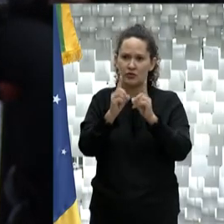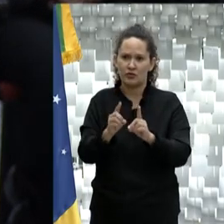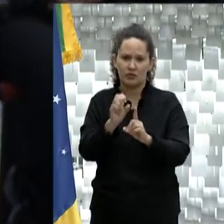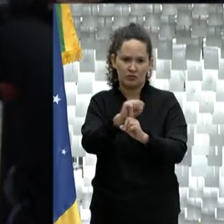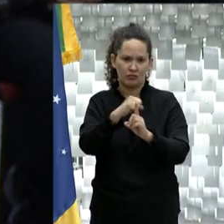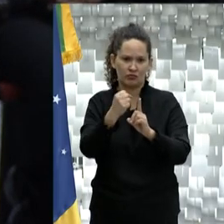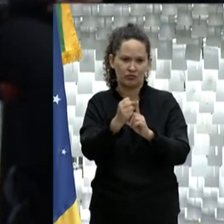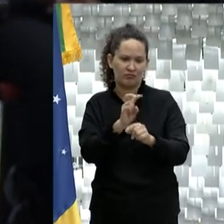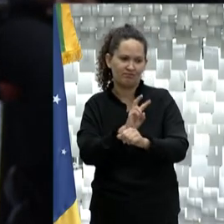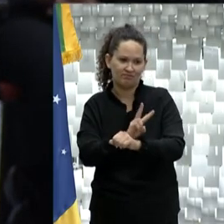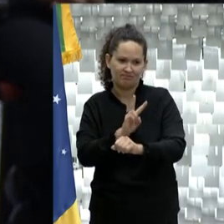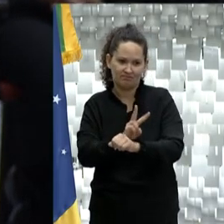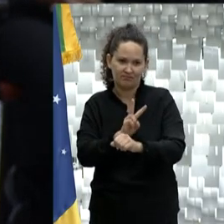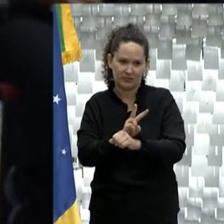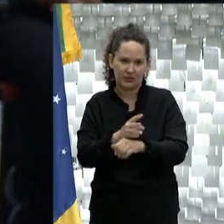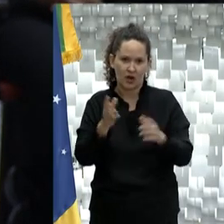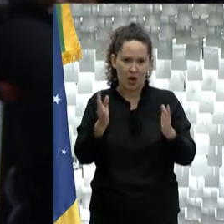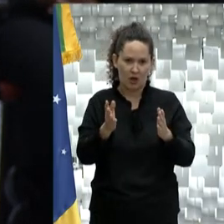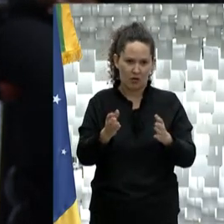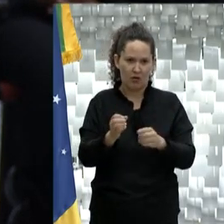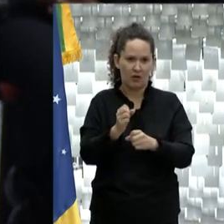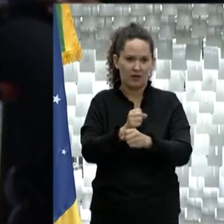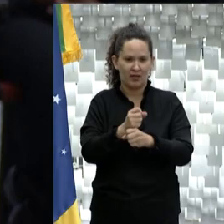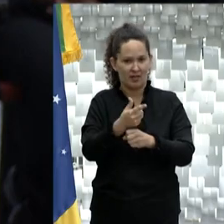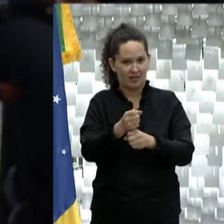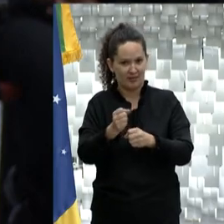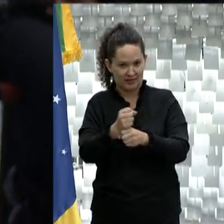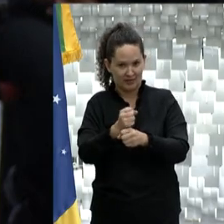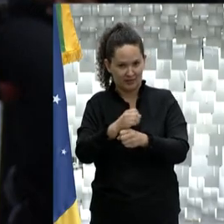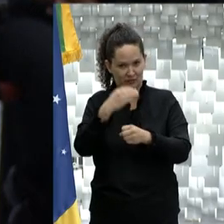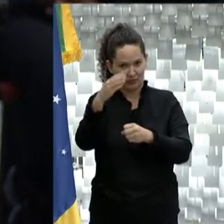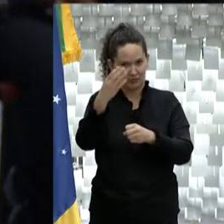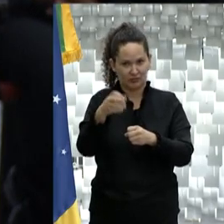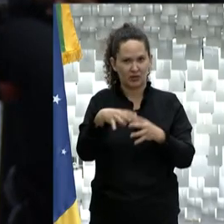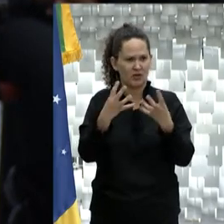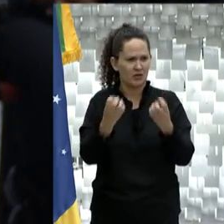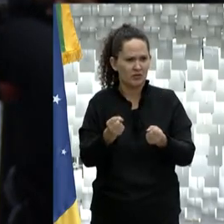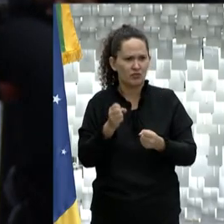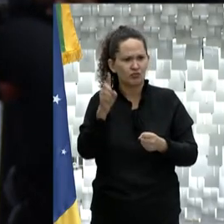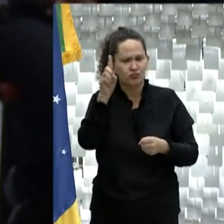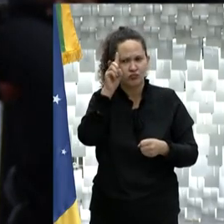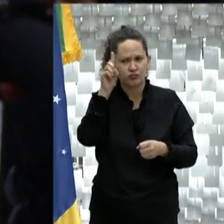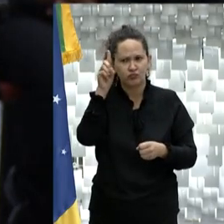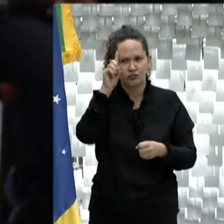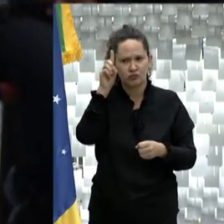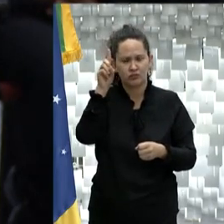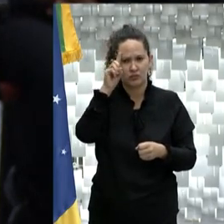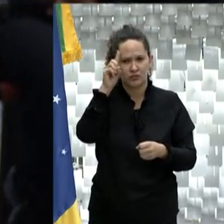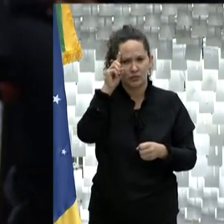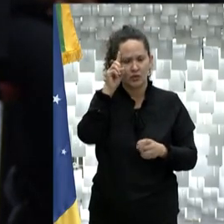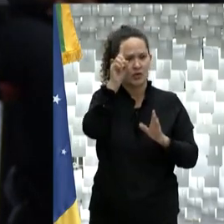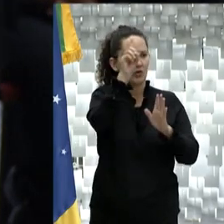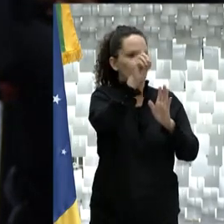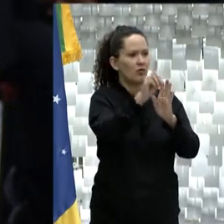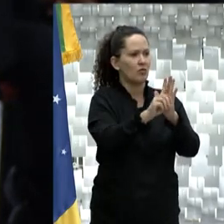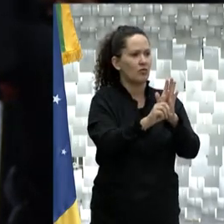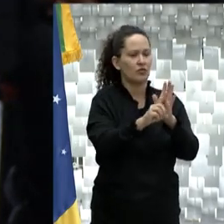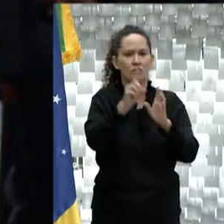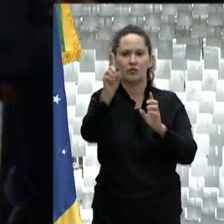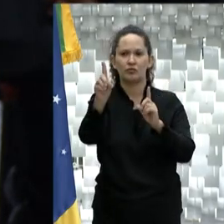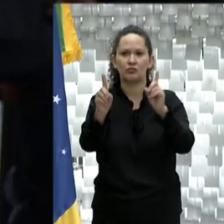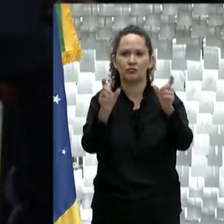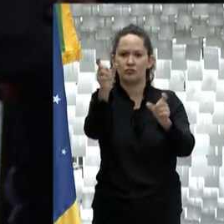Certamente será aqui, nessa nova década que se inicia, que se afirmará cotidianamente os direitos